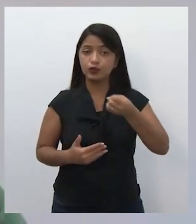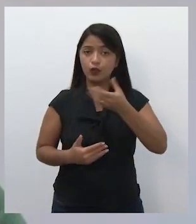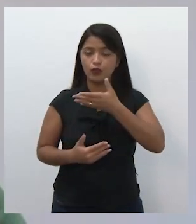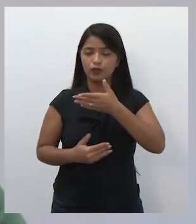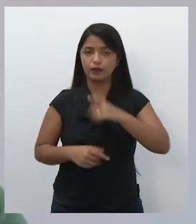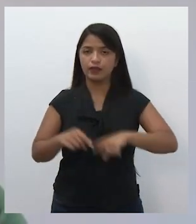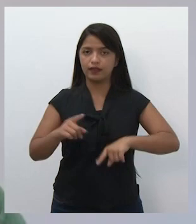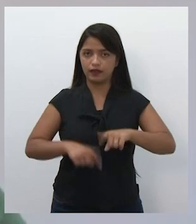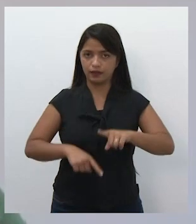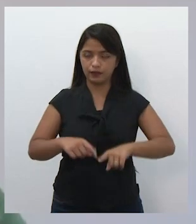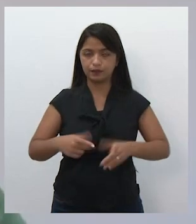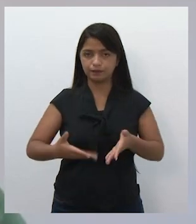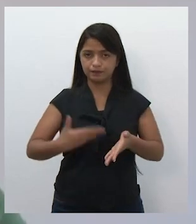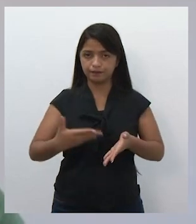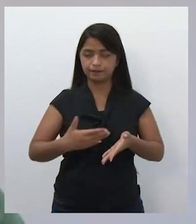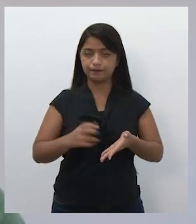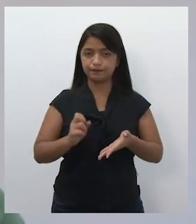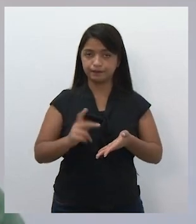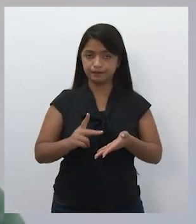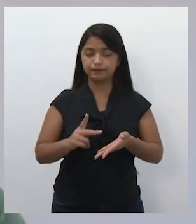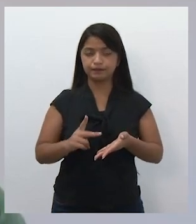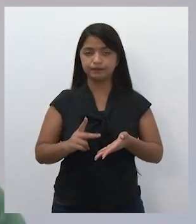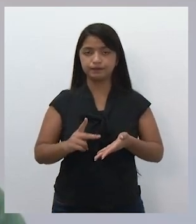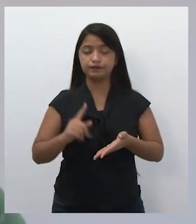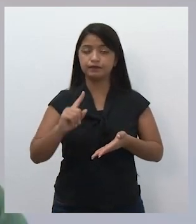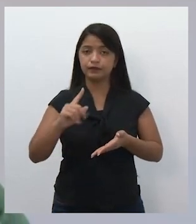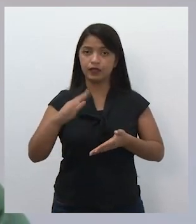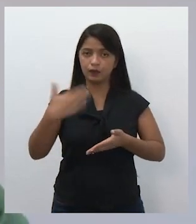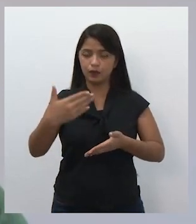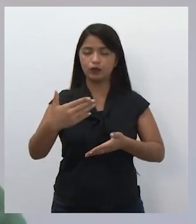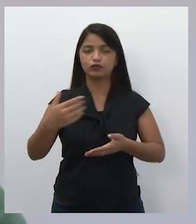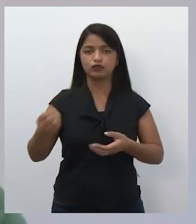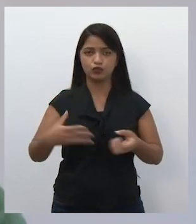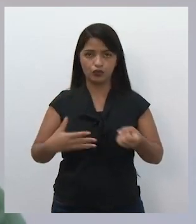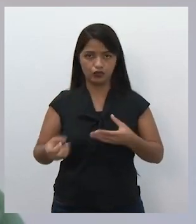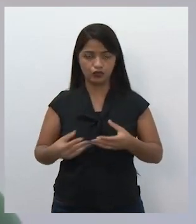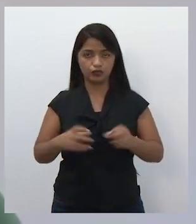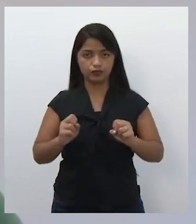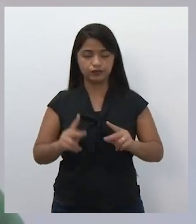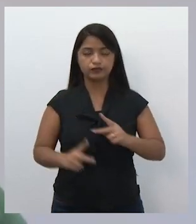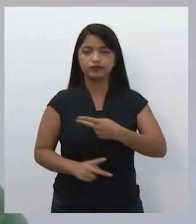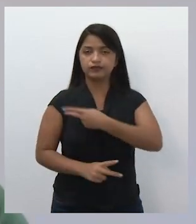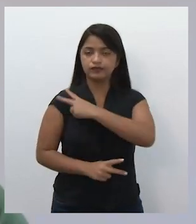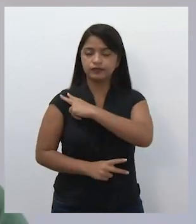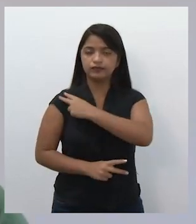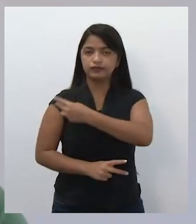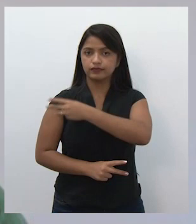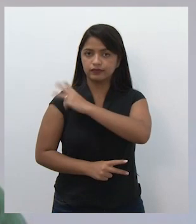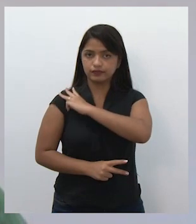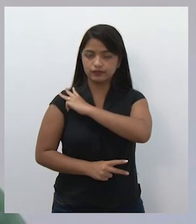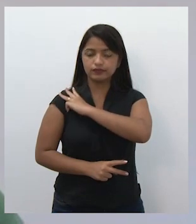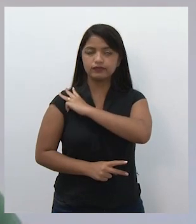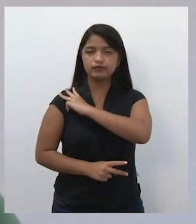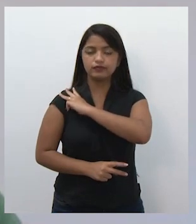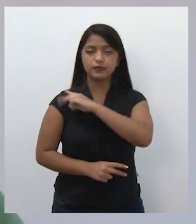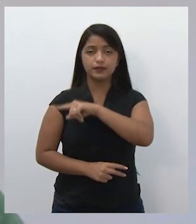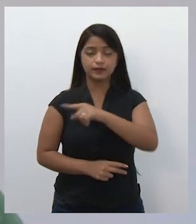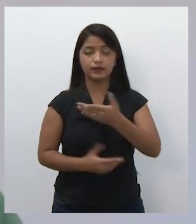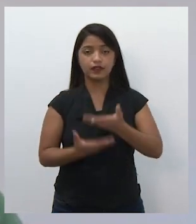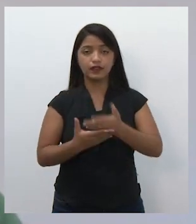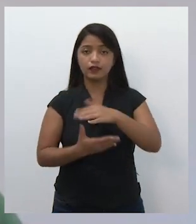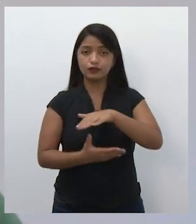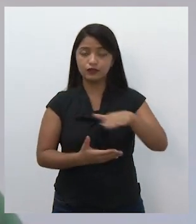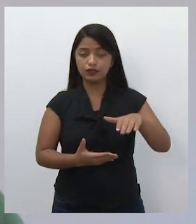Porque é progressivo. Então, segunda e terceira série, os estudantes ainda